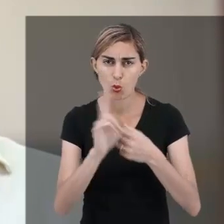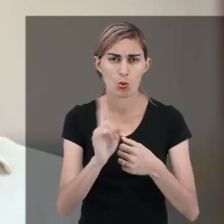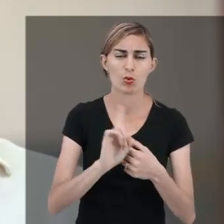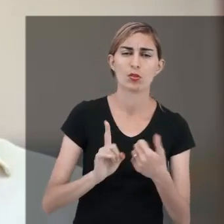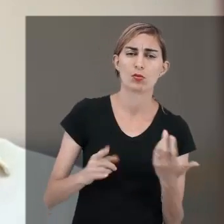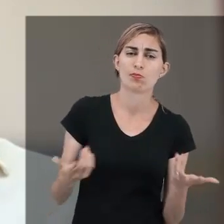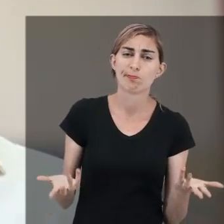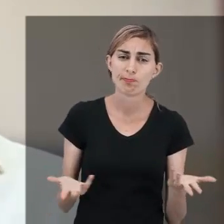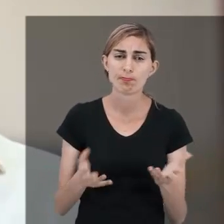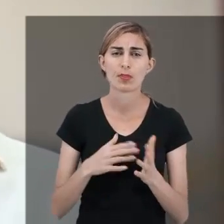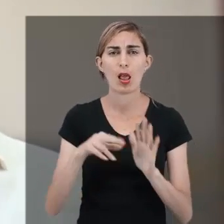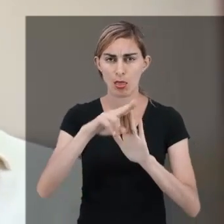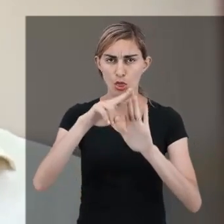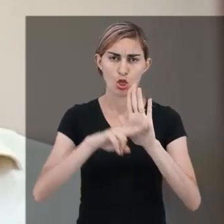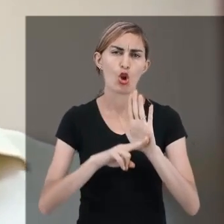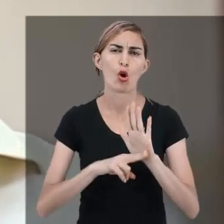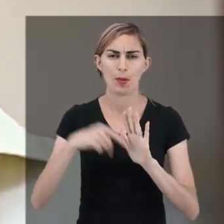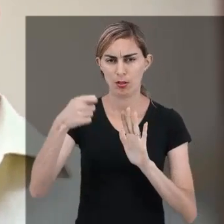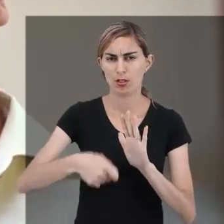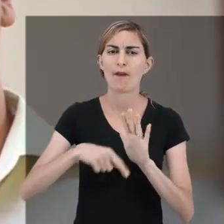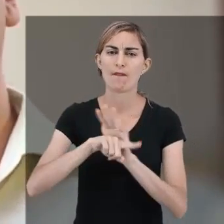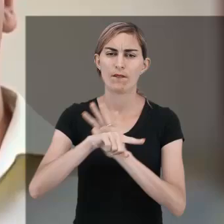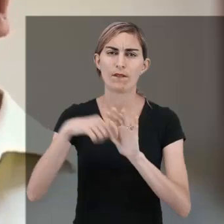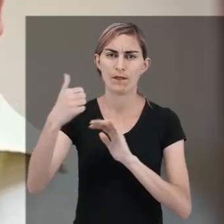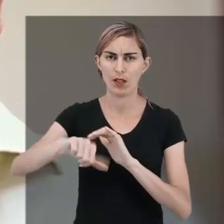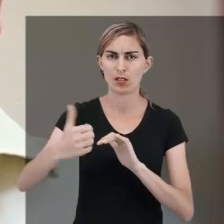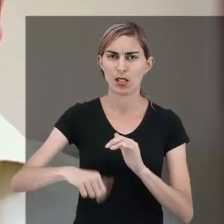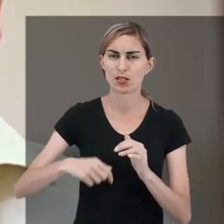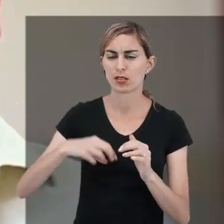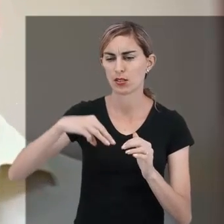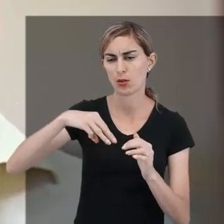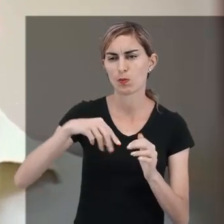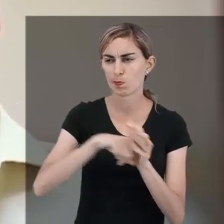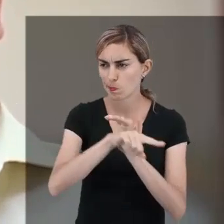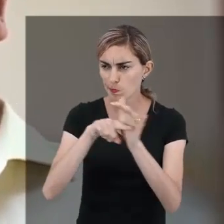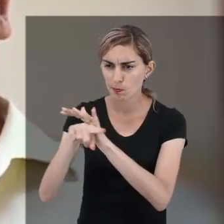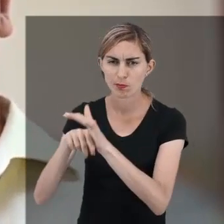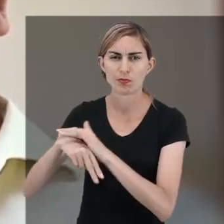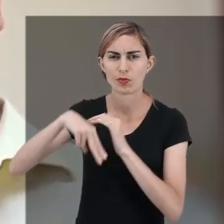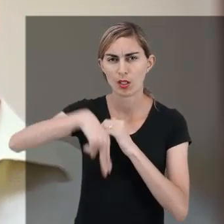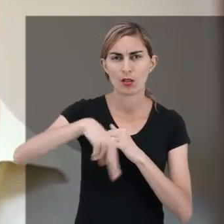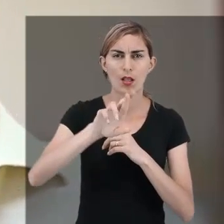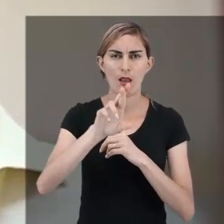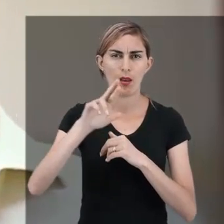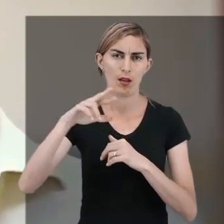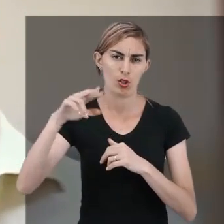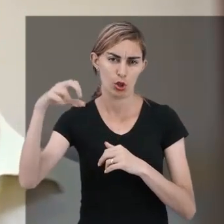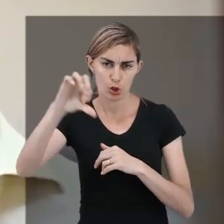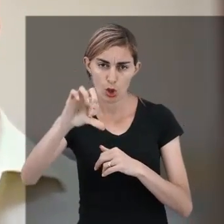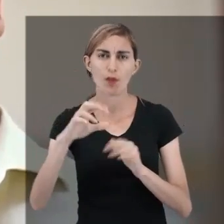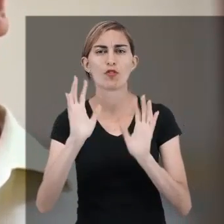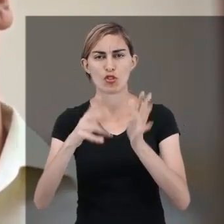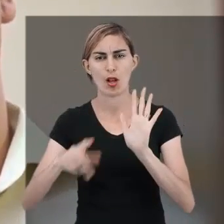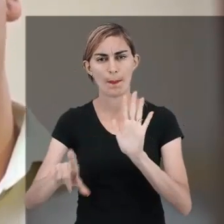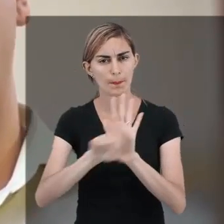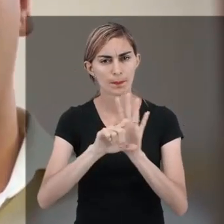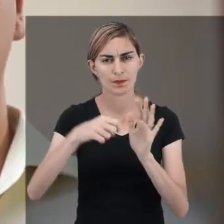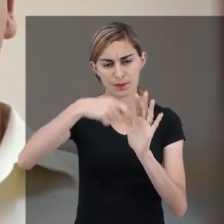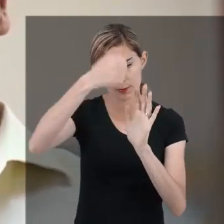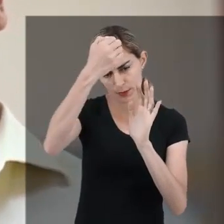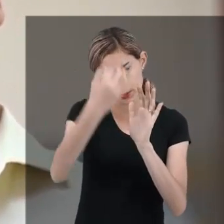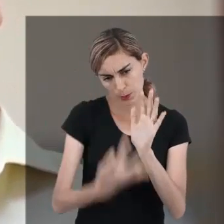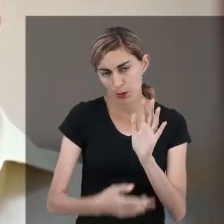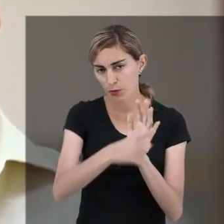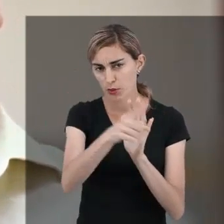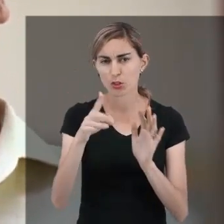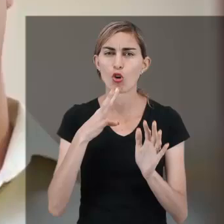Tá? A norma determina que a gente faça essa avaliação e monitoramento. Desde a NR9 em PPRA ela já determina isso. Você